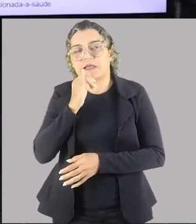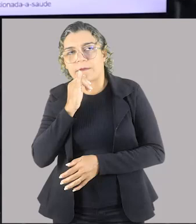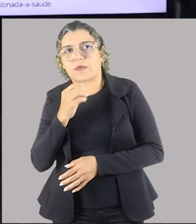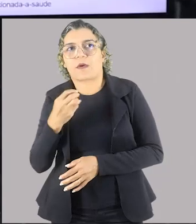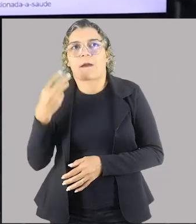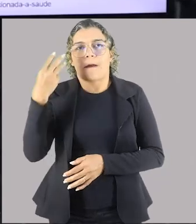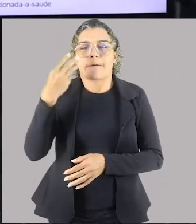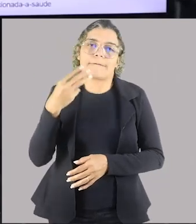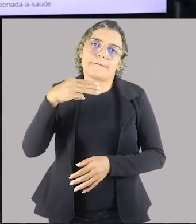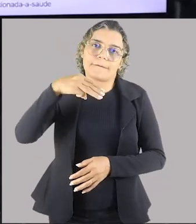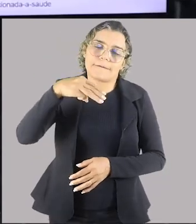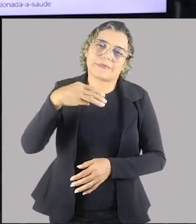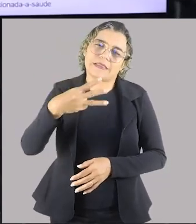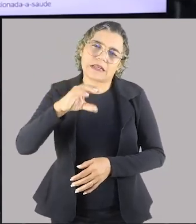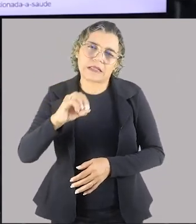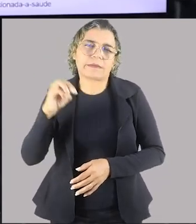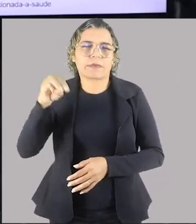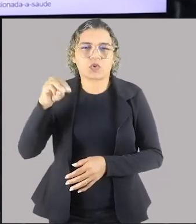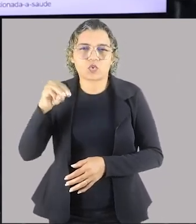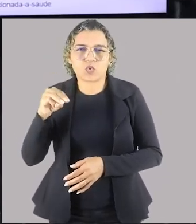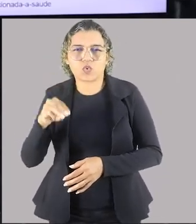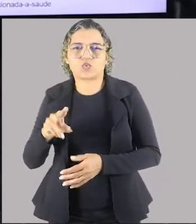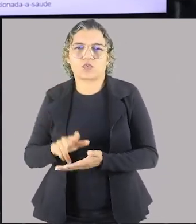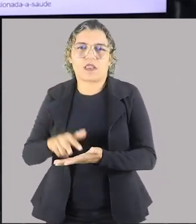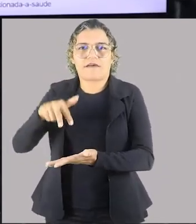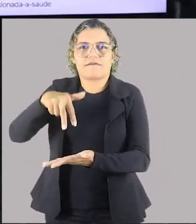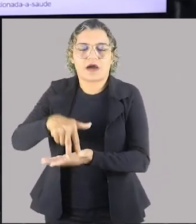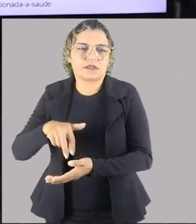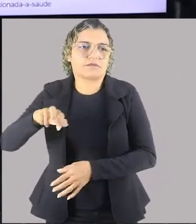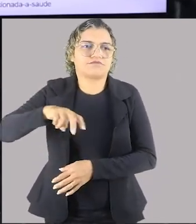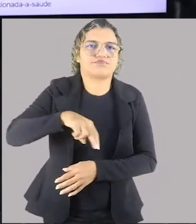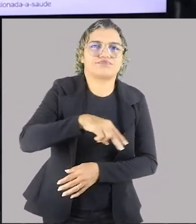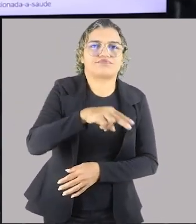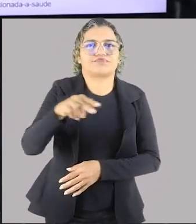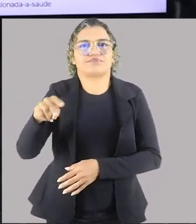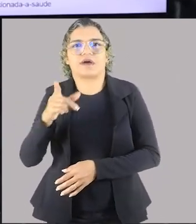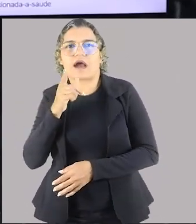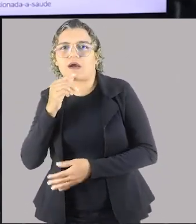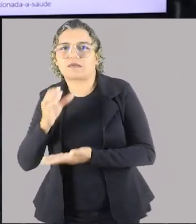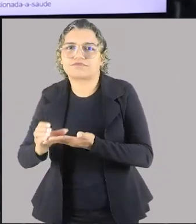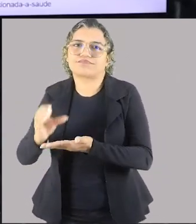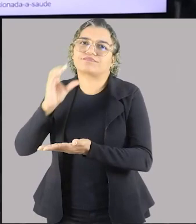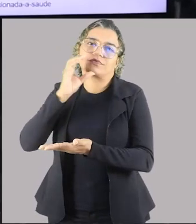faz um alongamento, vai beber uma água, caminha ali 5 minutos e volta para a sua